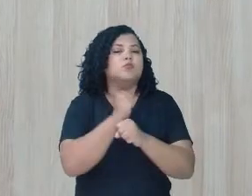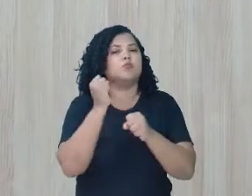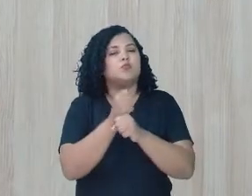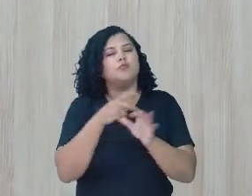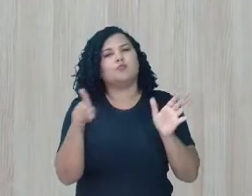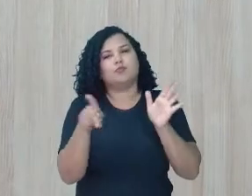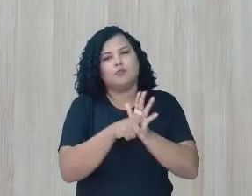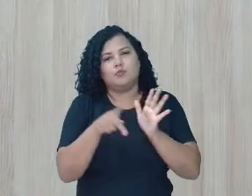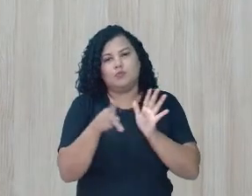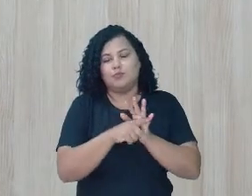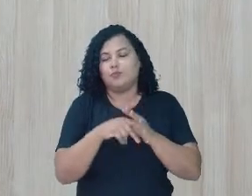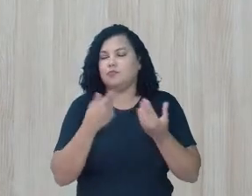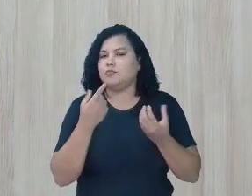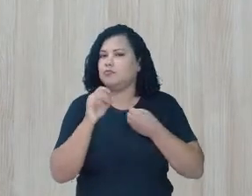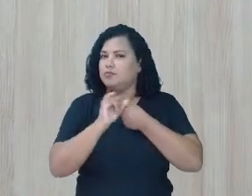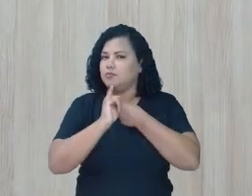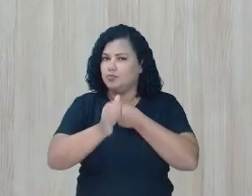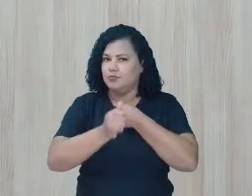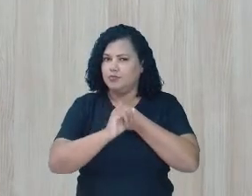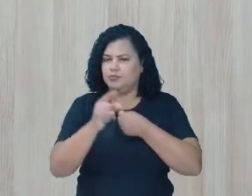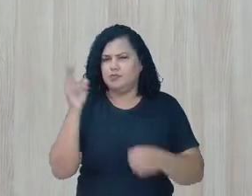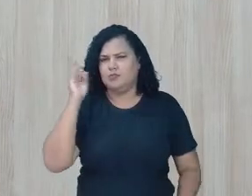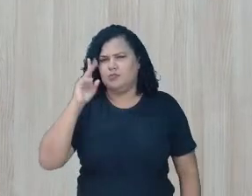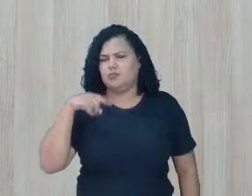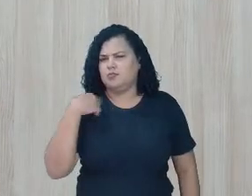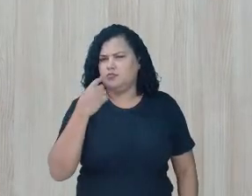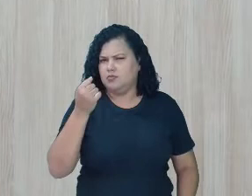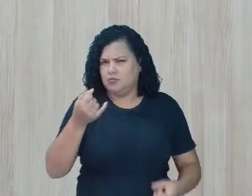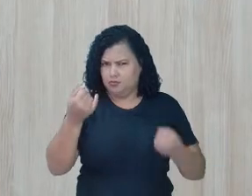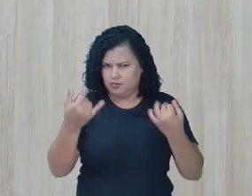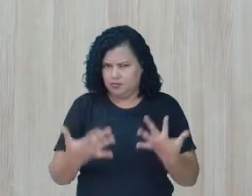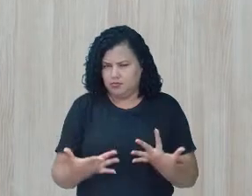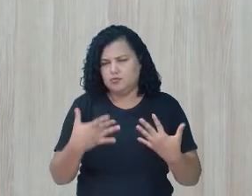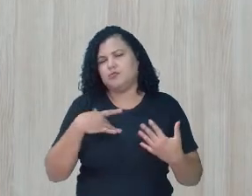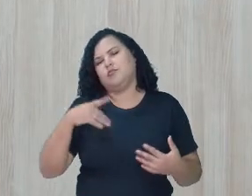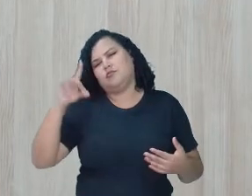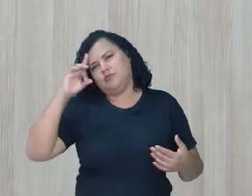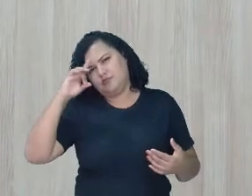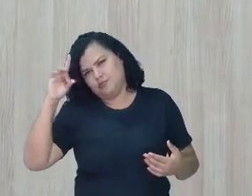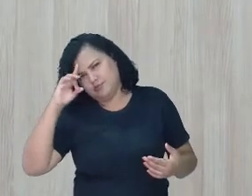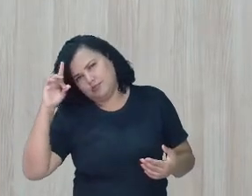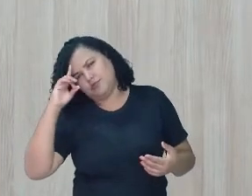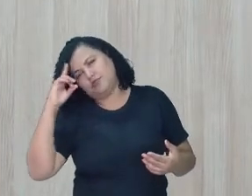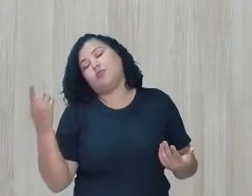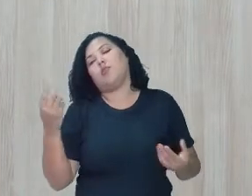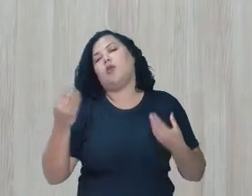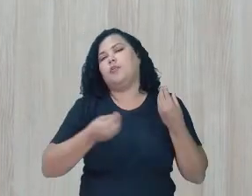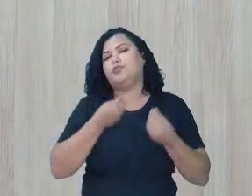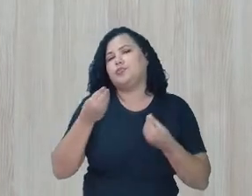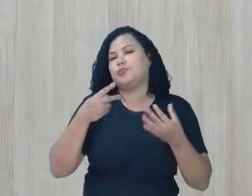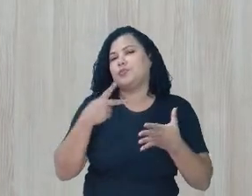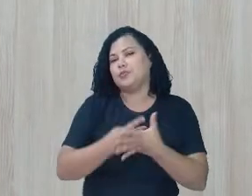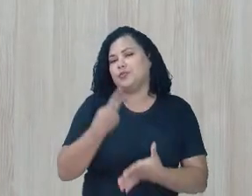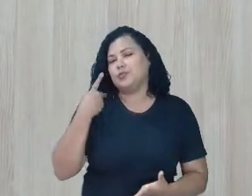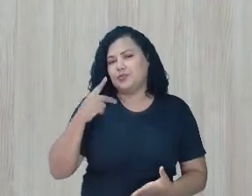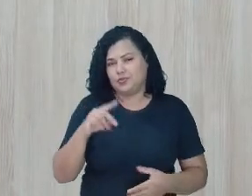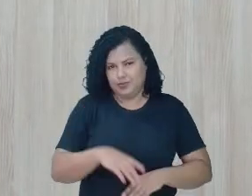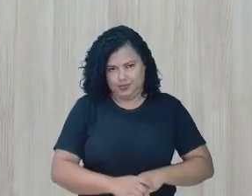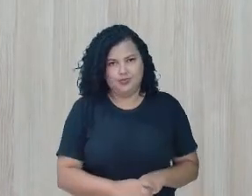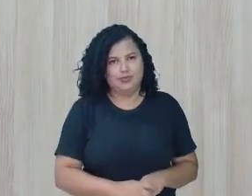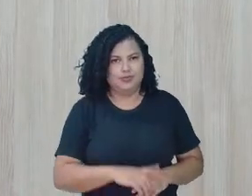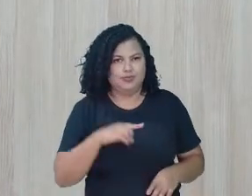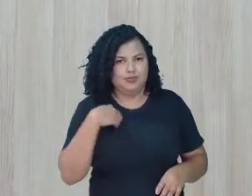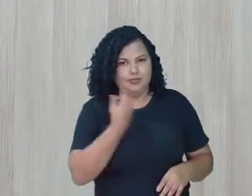crônica. Porque lembra que eu falei para vocês que a crônica tem a ver com o nosso dia a dia, com o nosso cotidiano, com as coisas que acontecem com